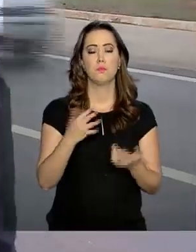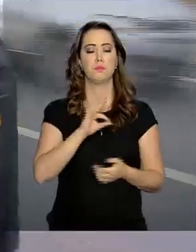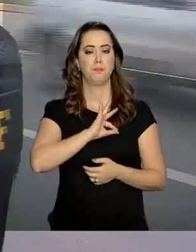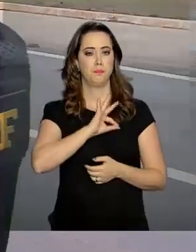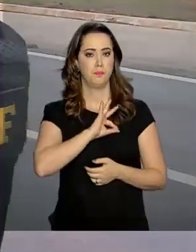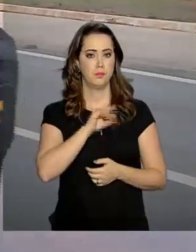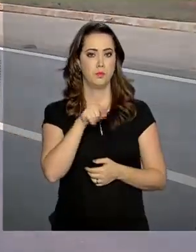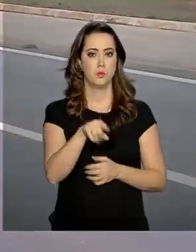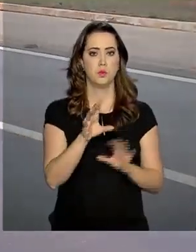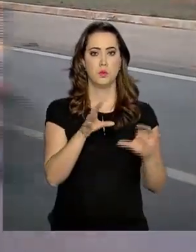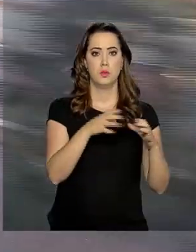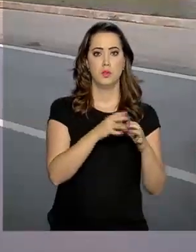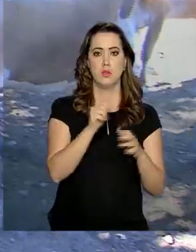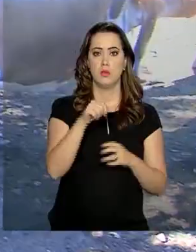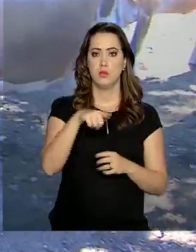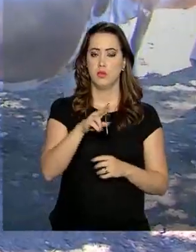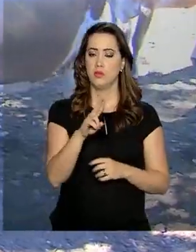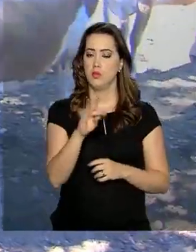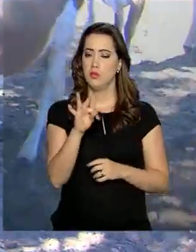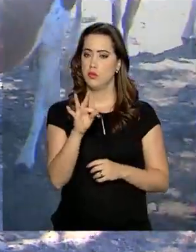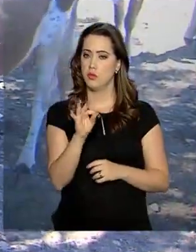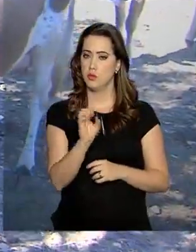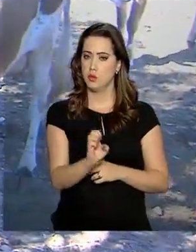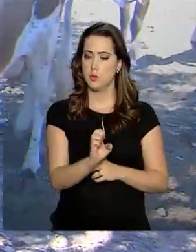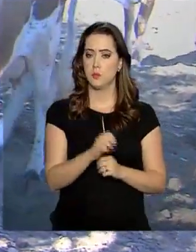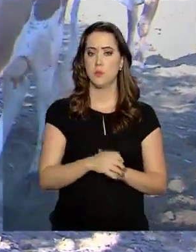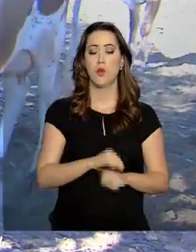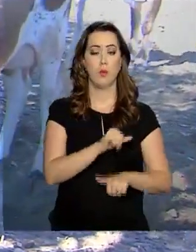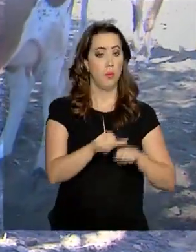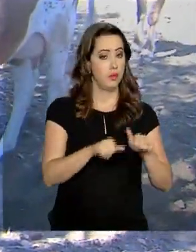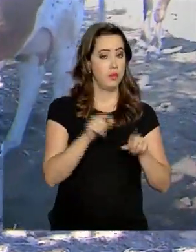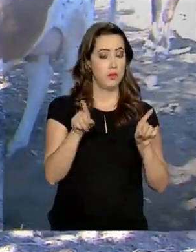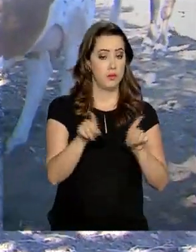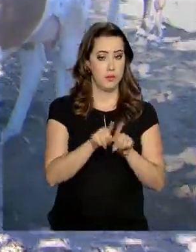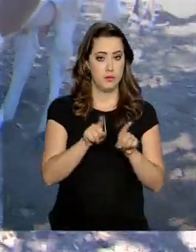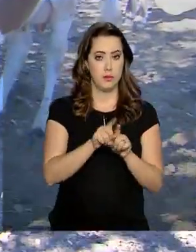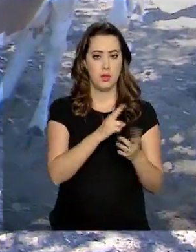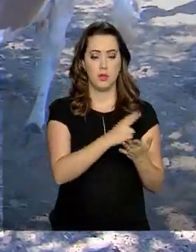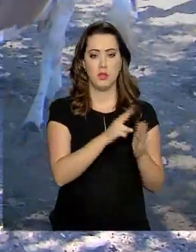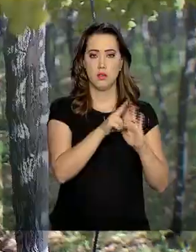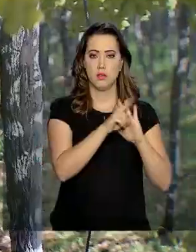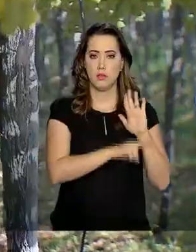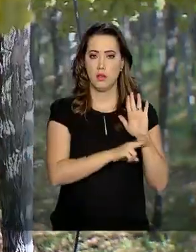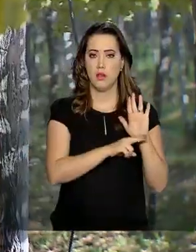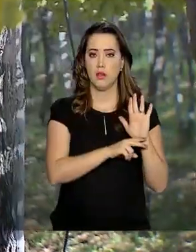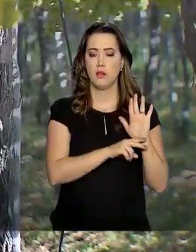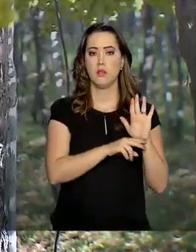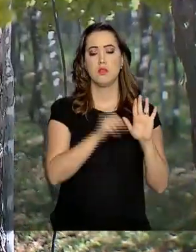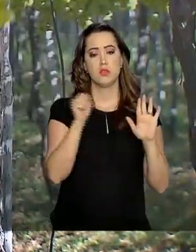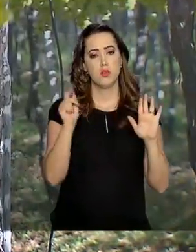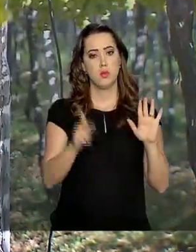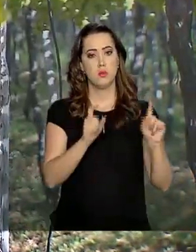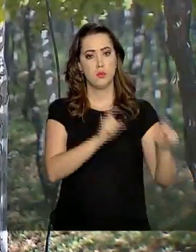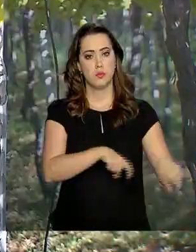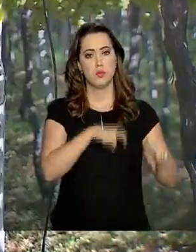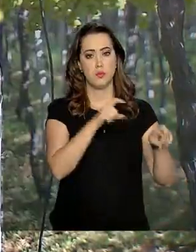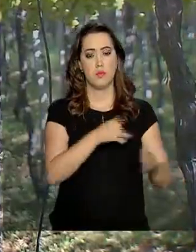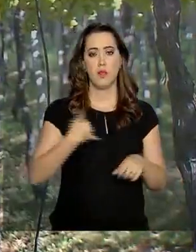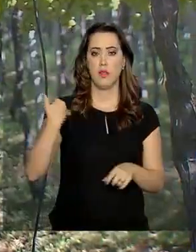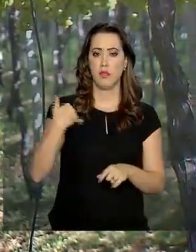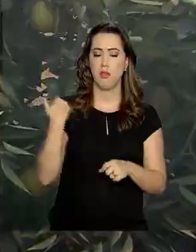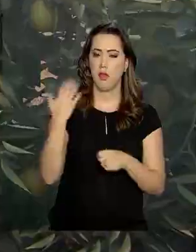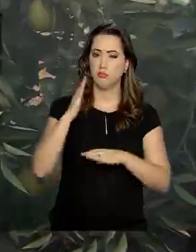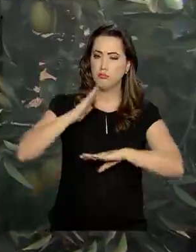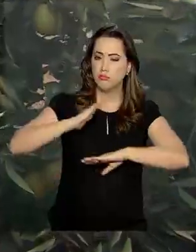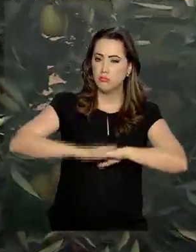de policial e agente. Mudança também nas regras para aposentadoria rural. A idade mínima, que antes